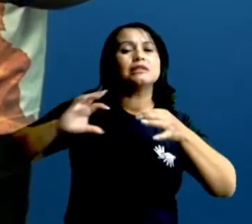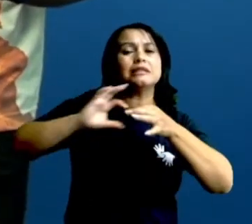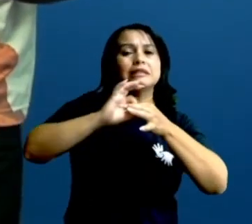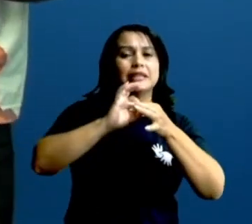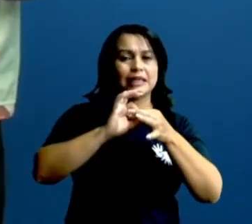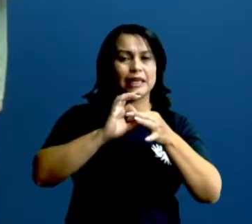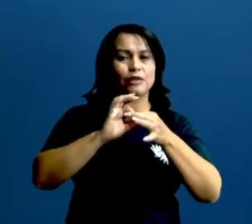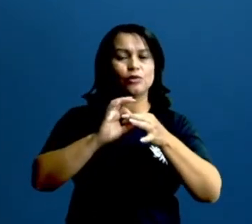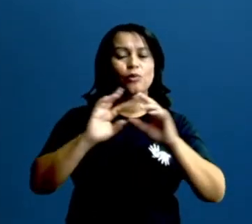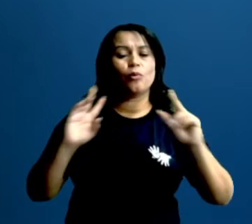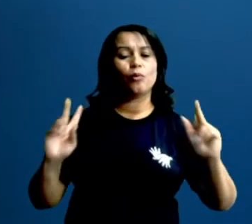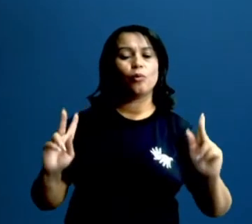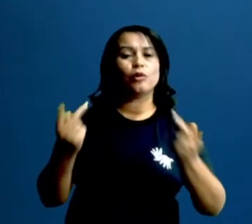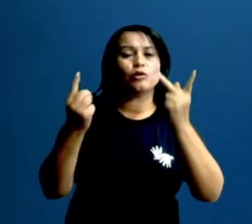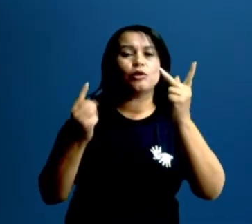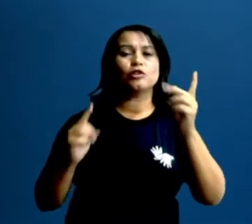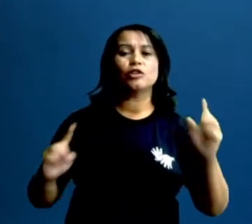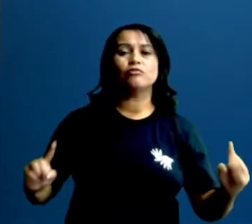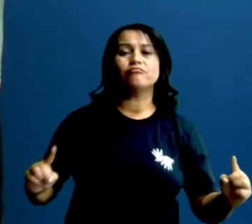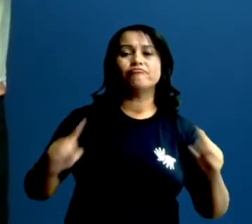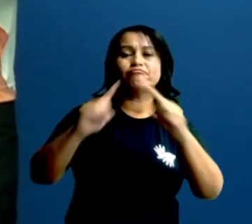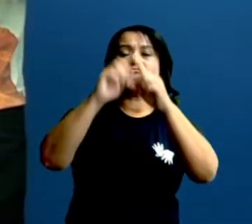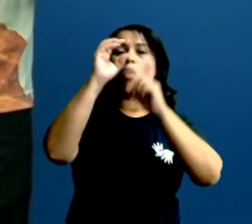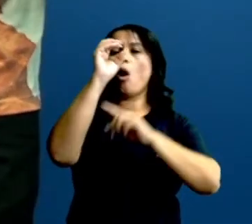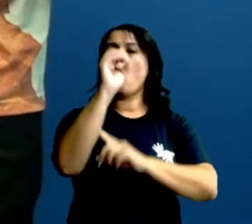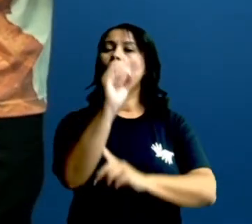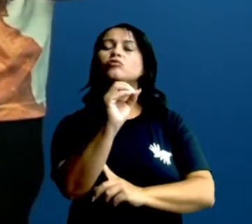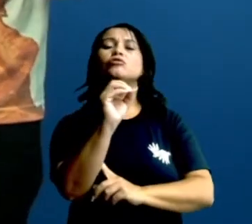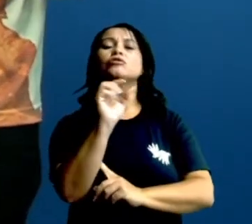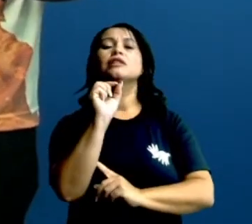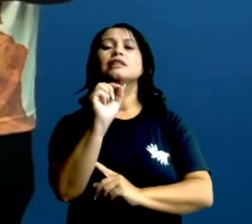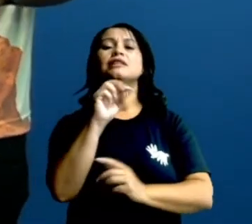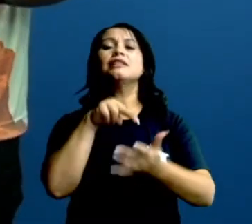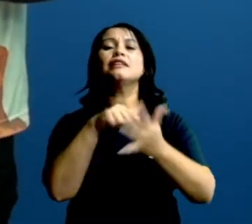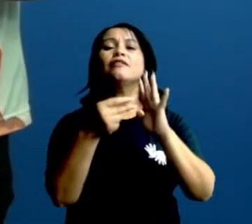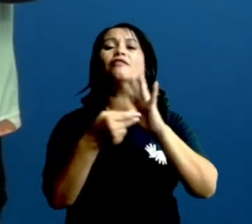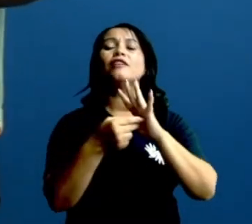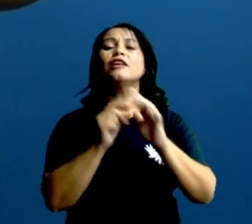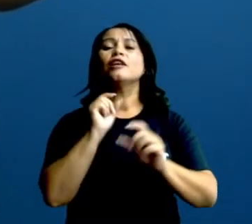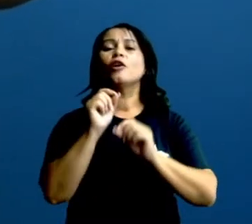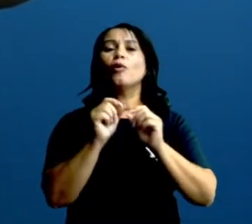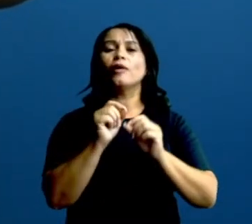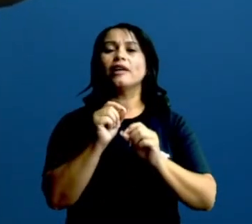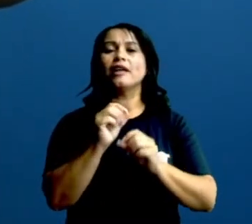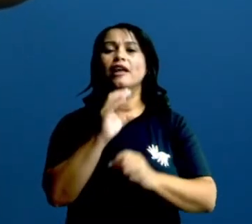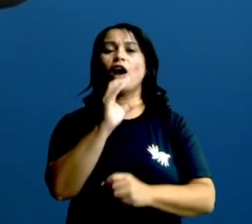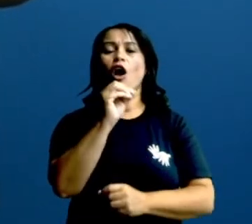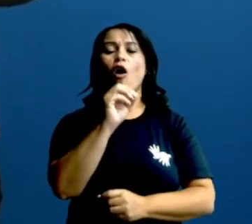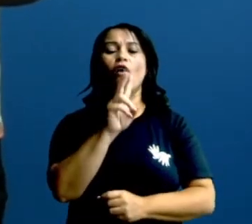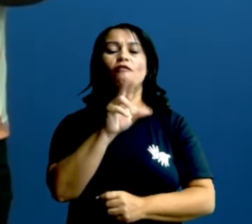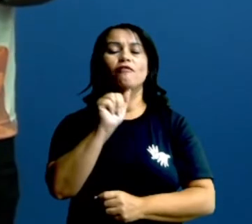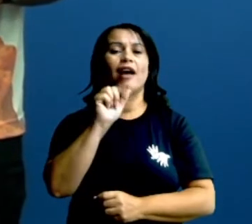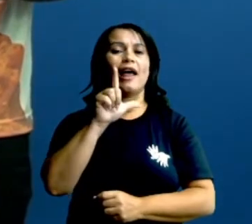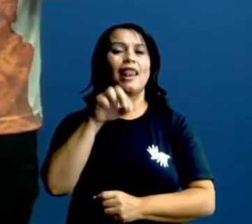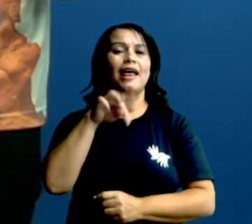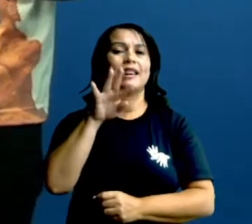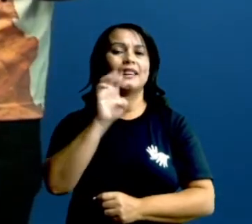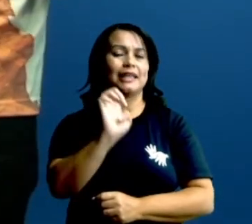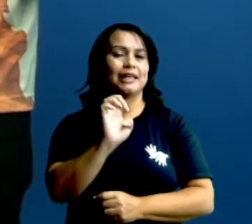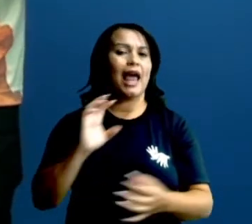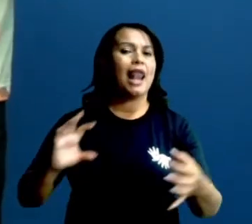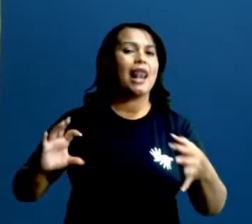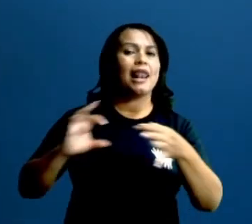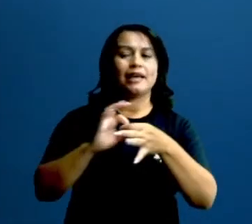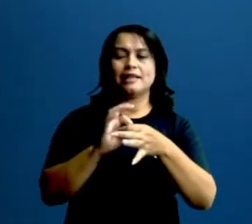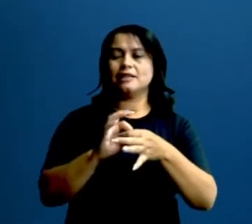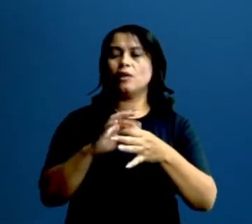ao átomo de oxigênio por uma ligação que nós chamamos de ligação covalente, tá certo? Ou